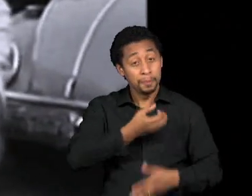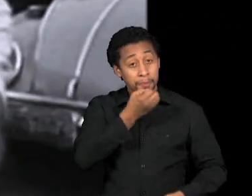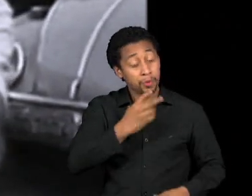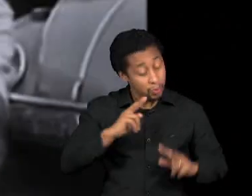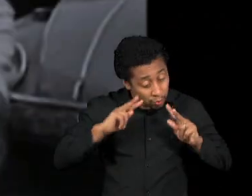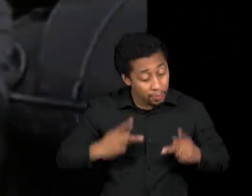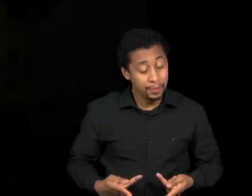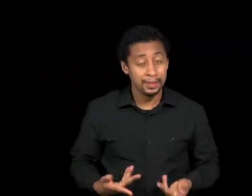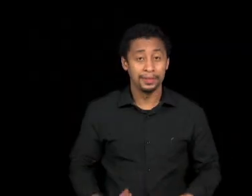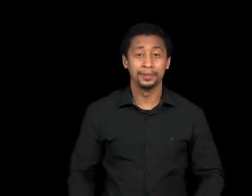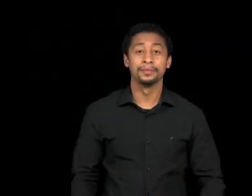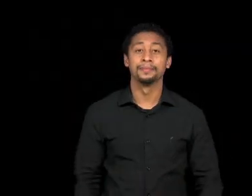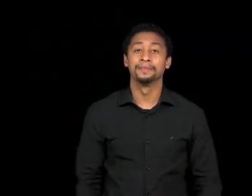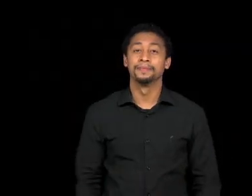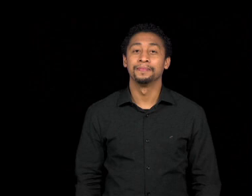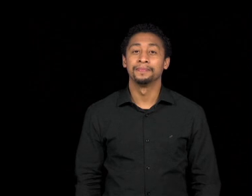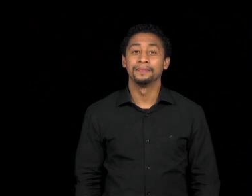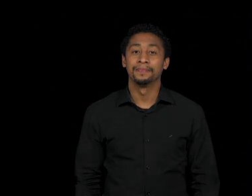humana.